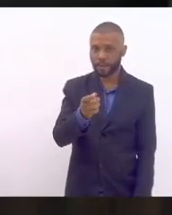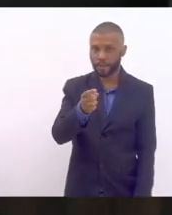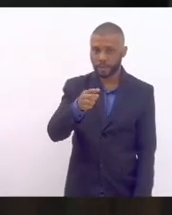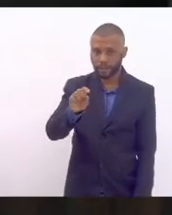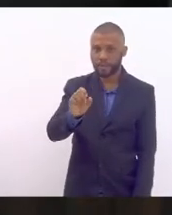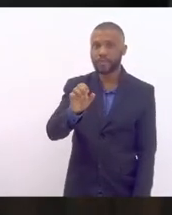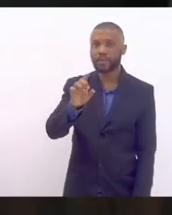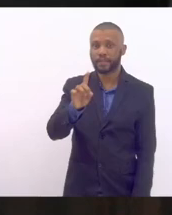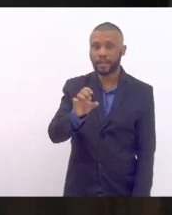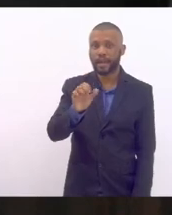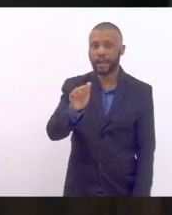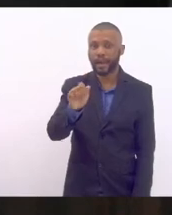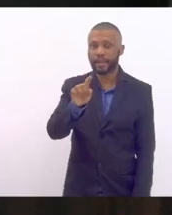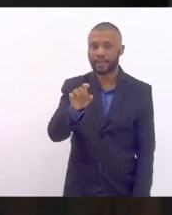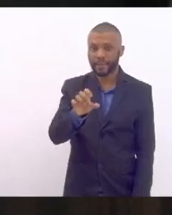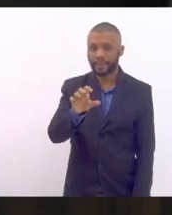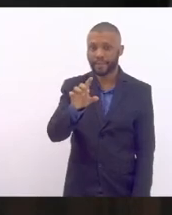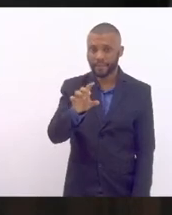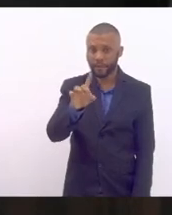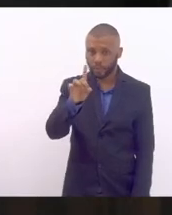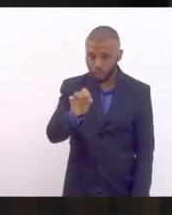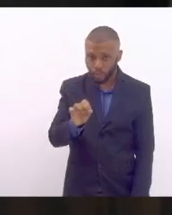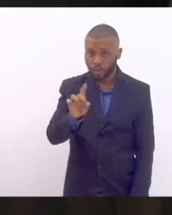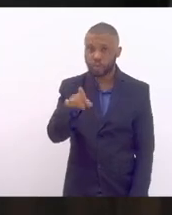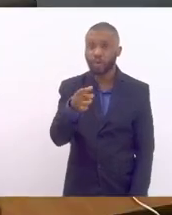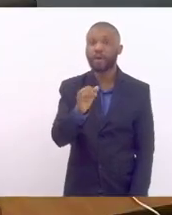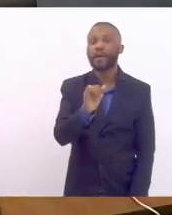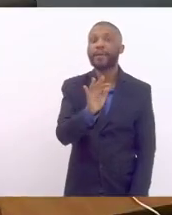do Instituto Federal Fluminense IFF